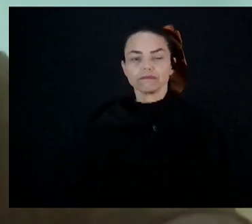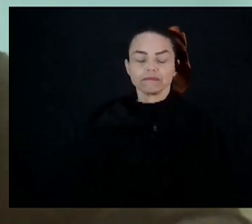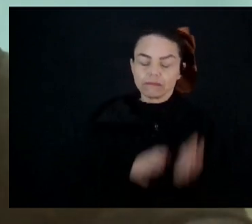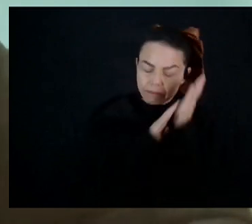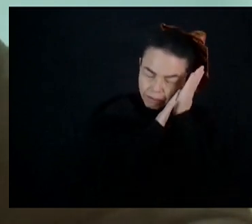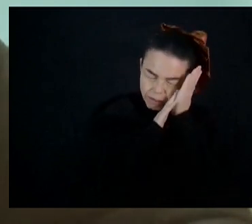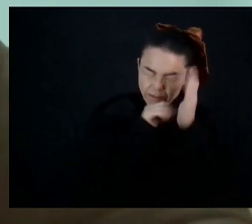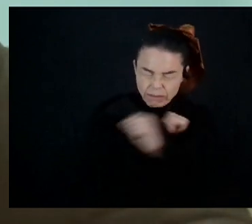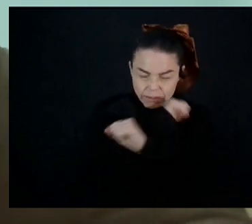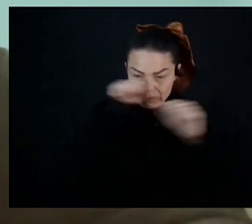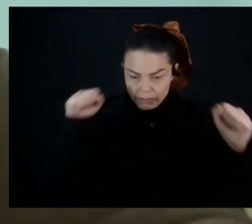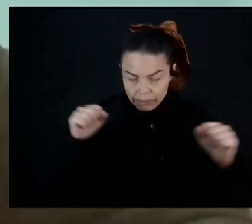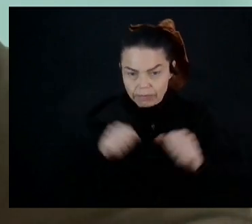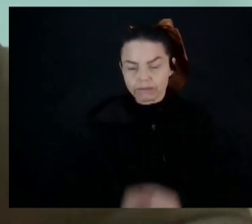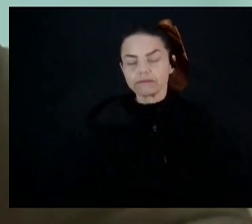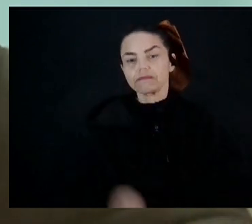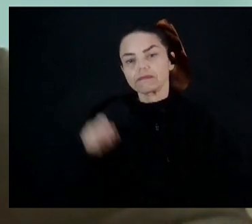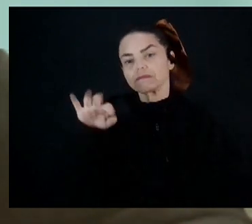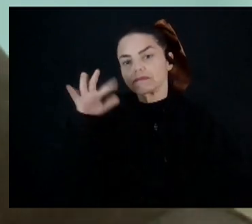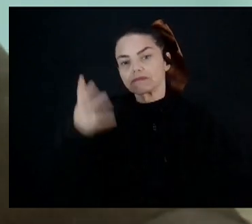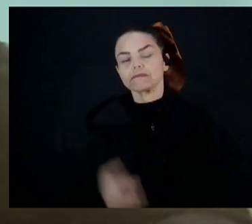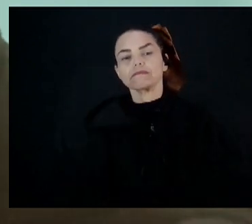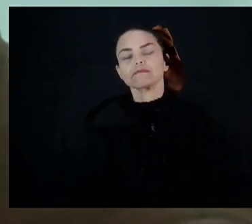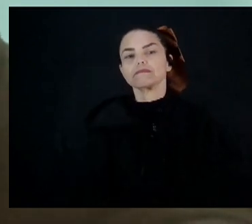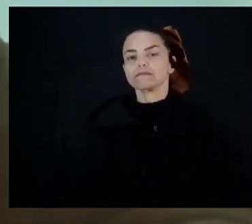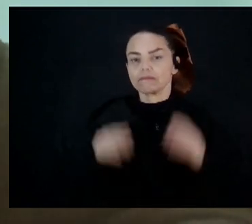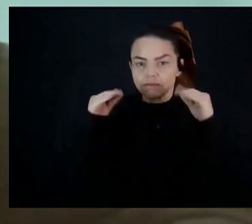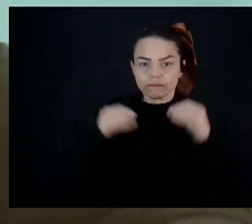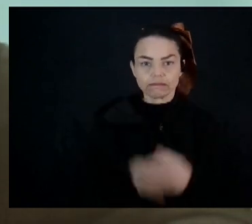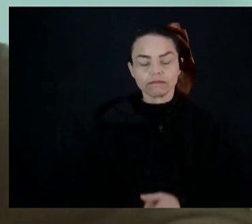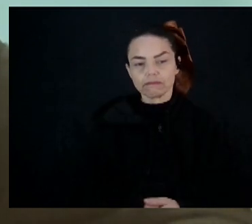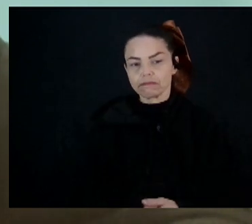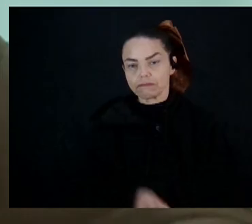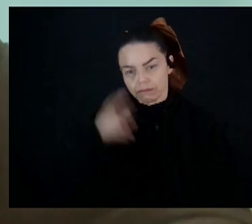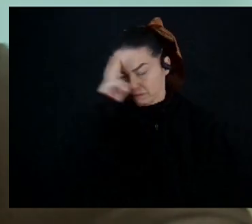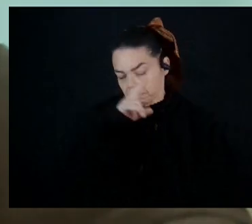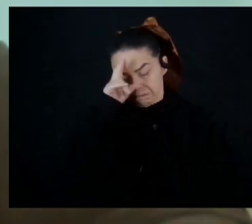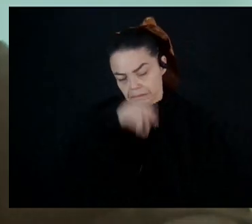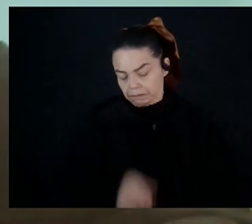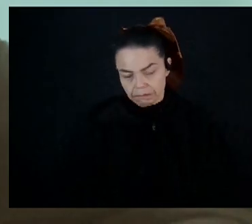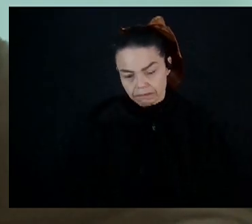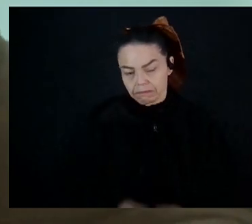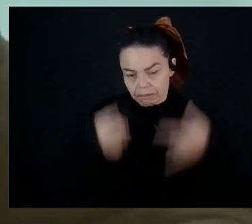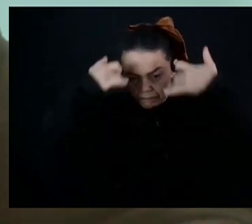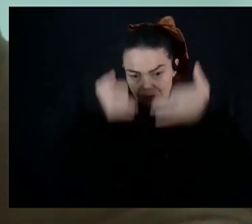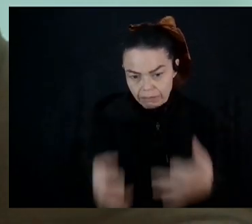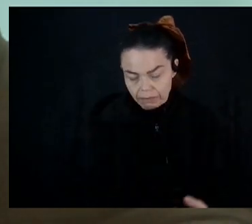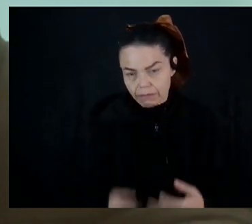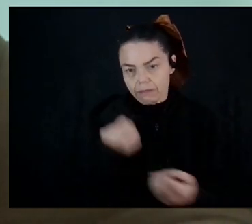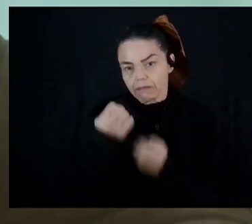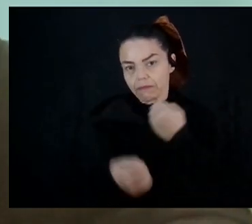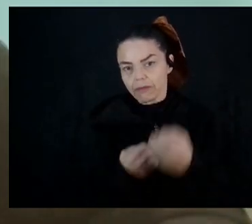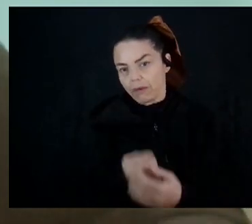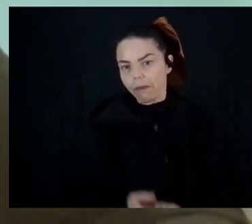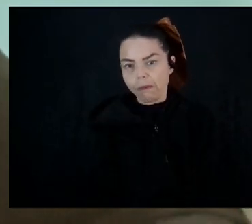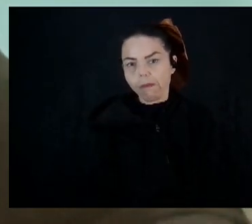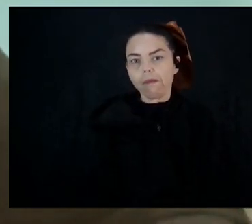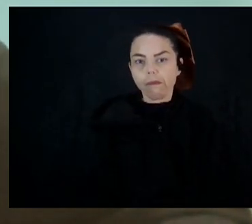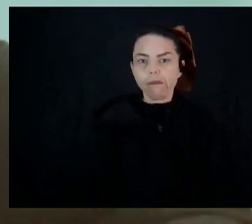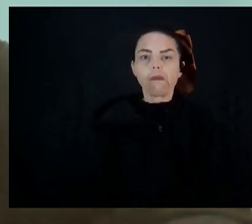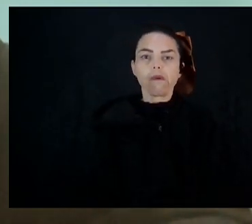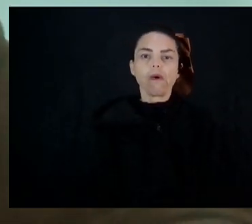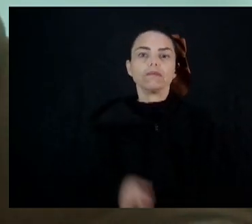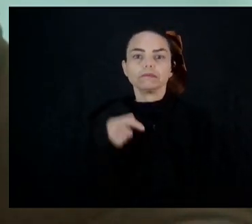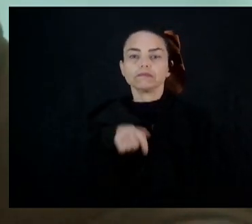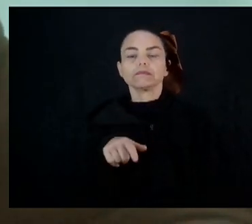levanto, o que aconteceu ali à noite, eu não tenho tanta memória, e é sempre difícil você descrever como é que foi a sua noite de sono, né? E essa coisa